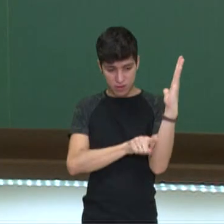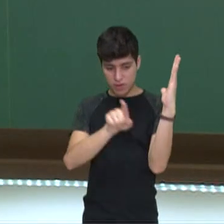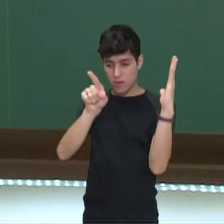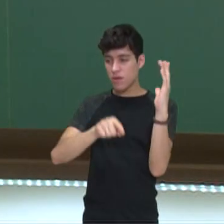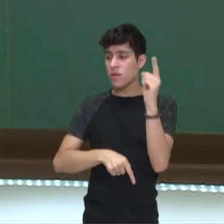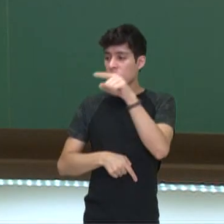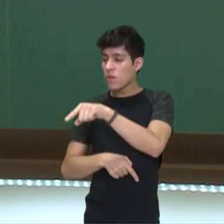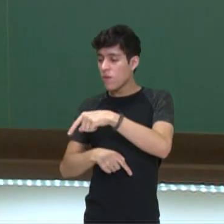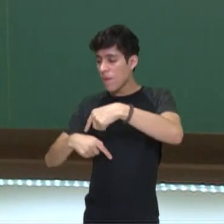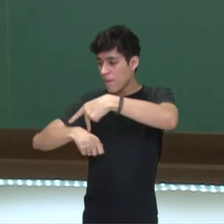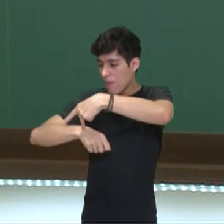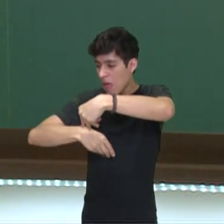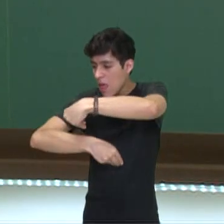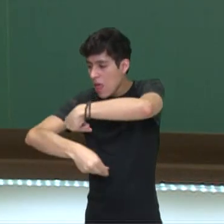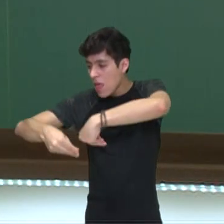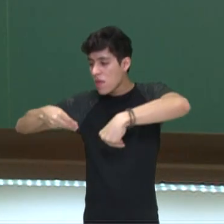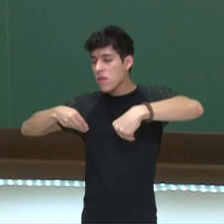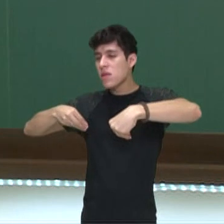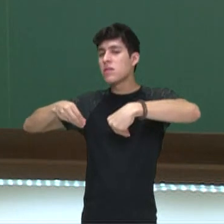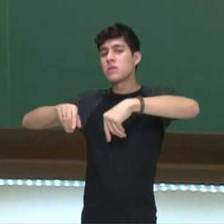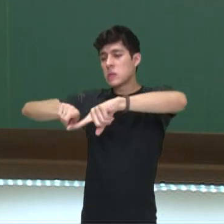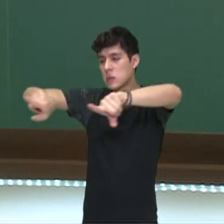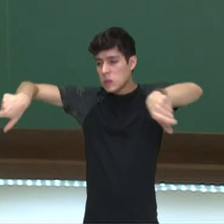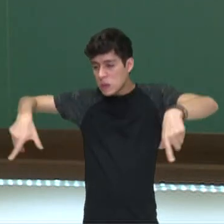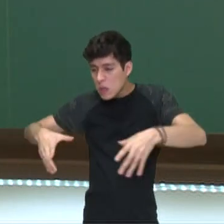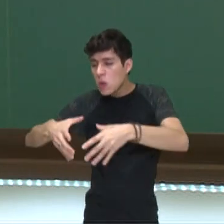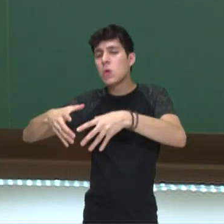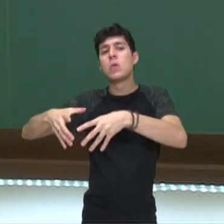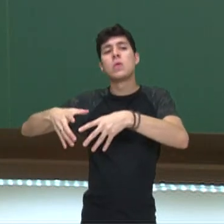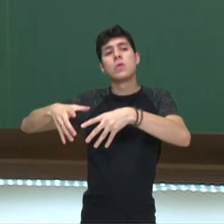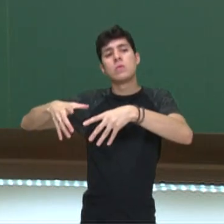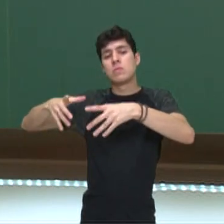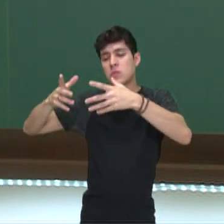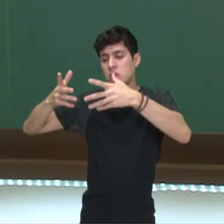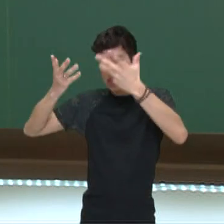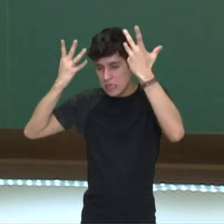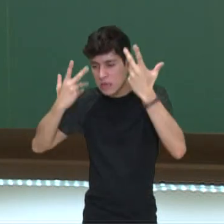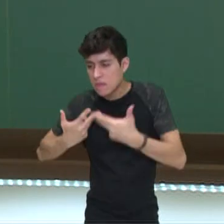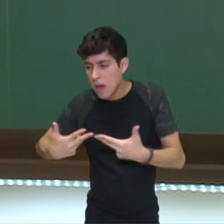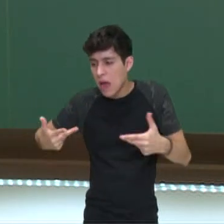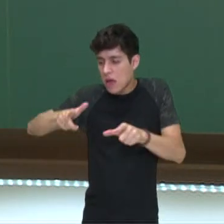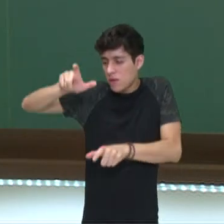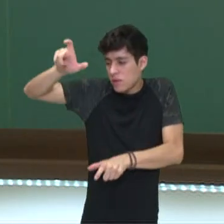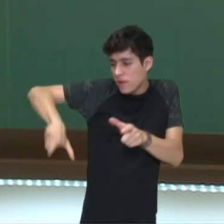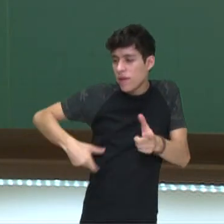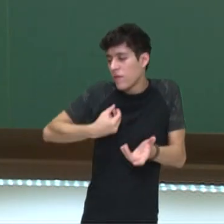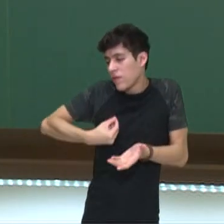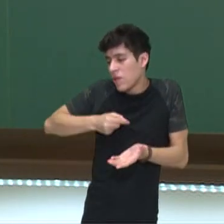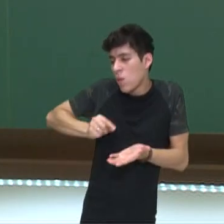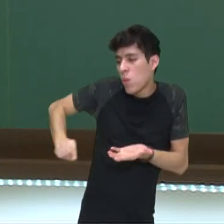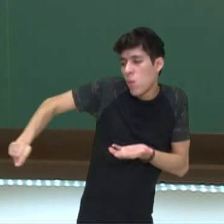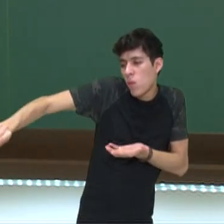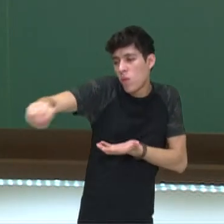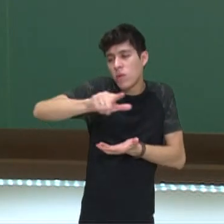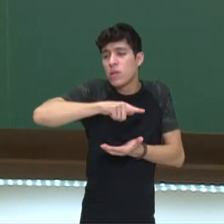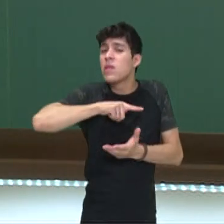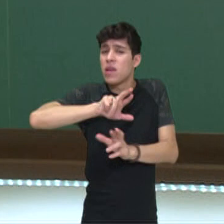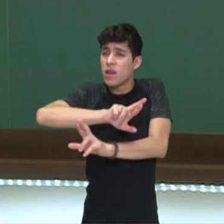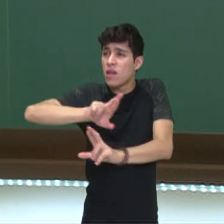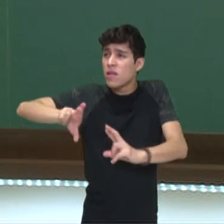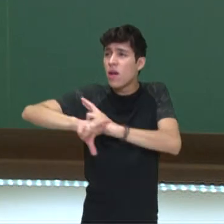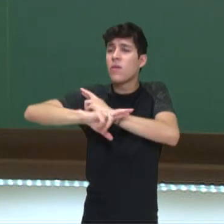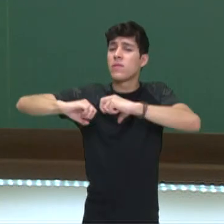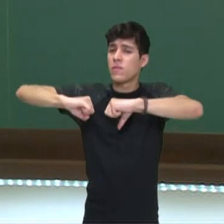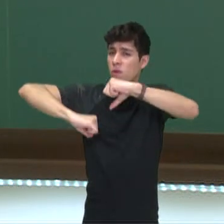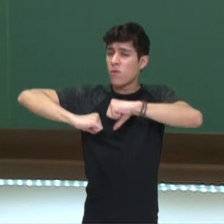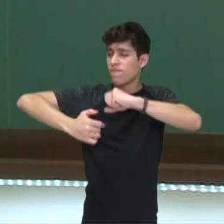geológico, que é como ele se comporta entre os seres, a relação, né, entre os seres, o ambiente e a indústria, de um modo geral,